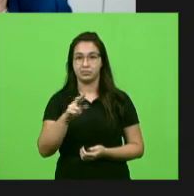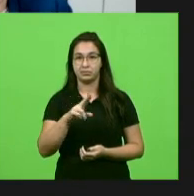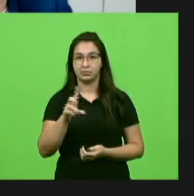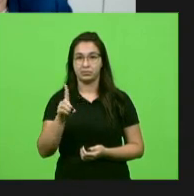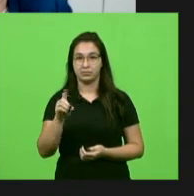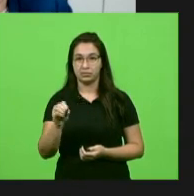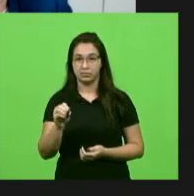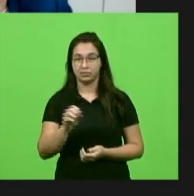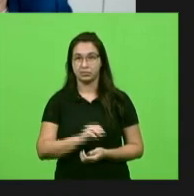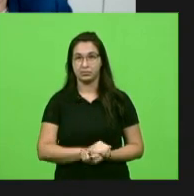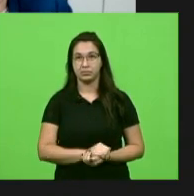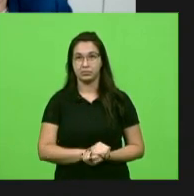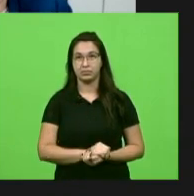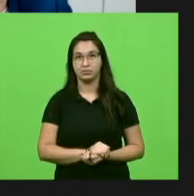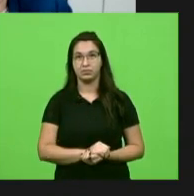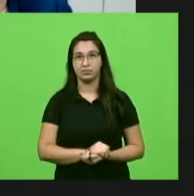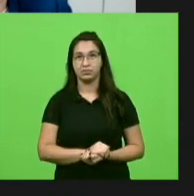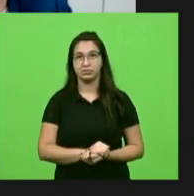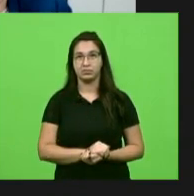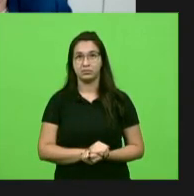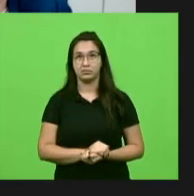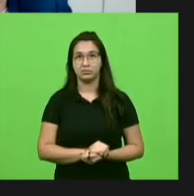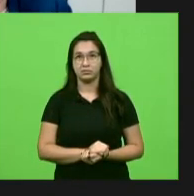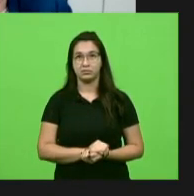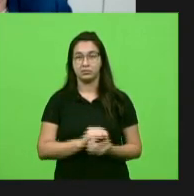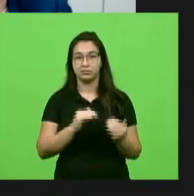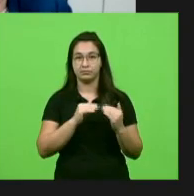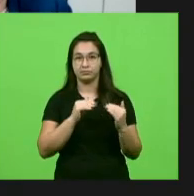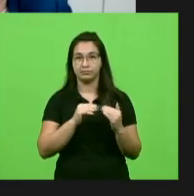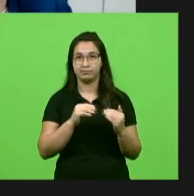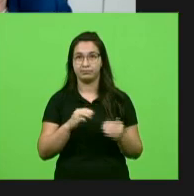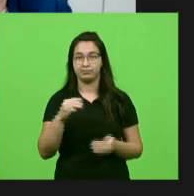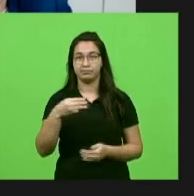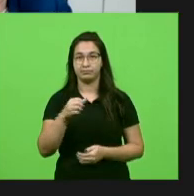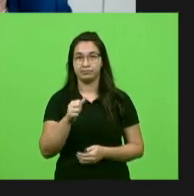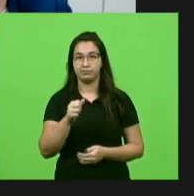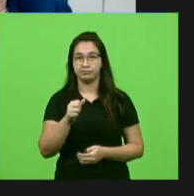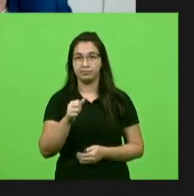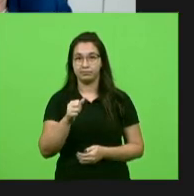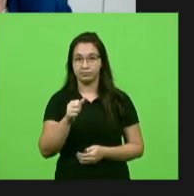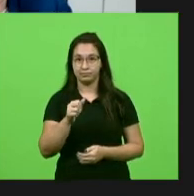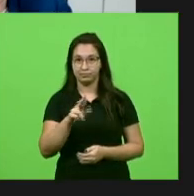De acordo, presidente. Pois não. Doutor Marcos Fei Probst.